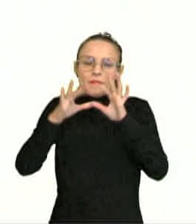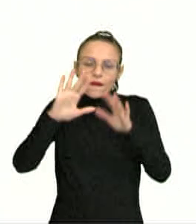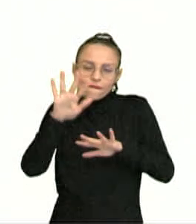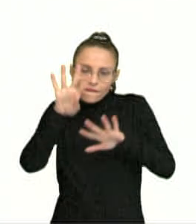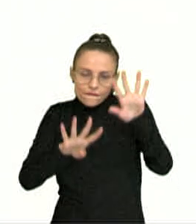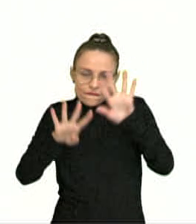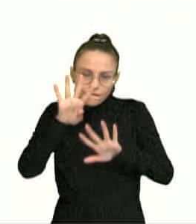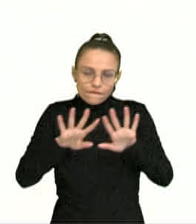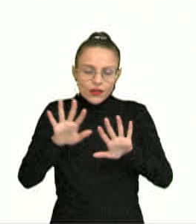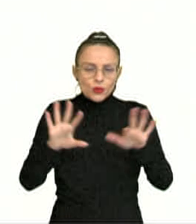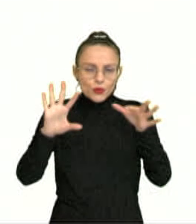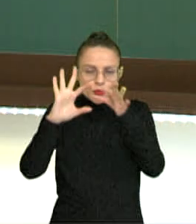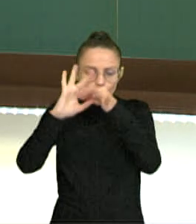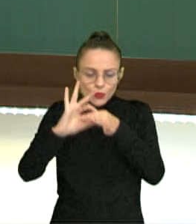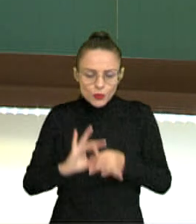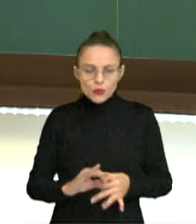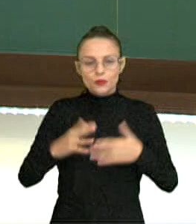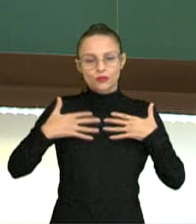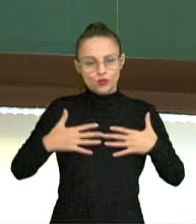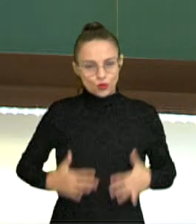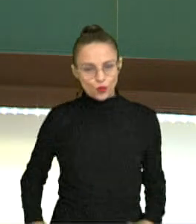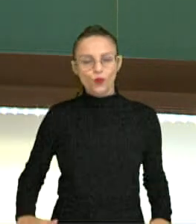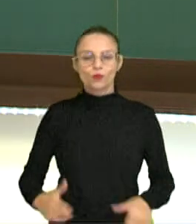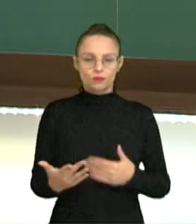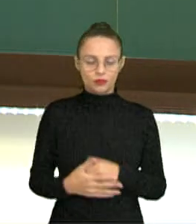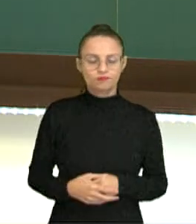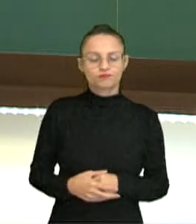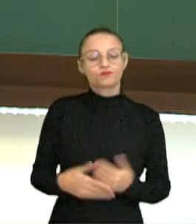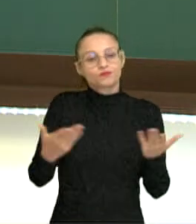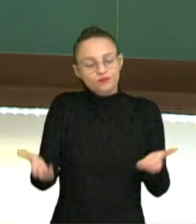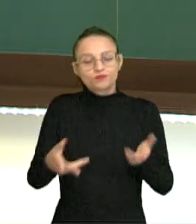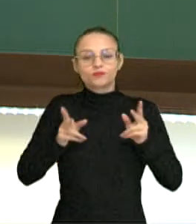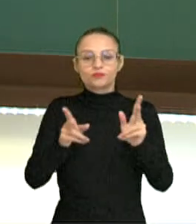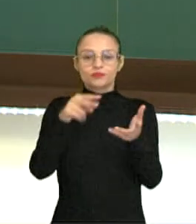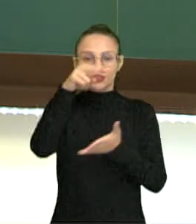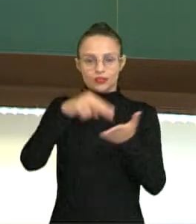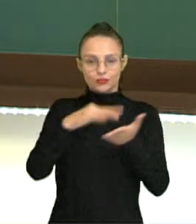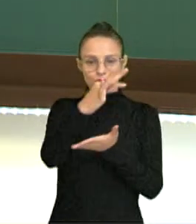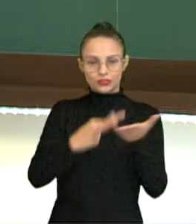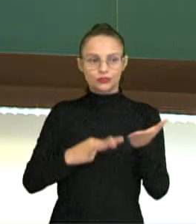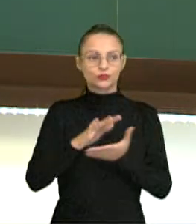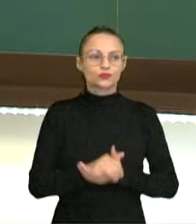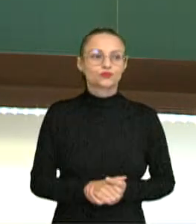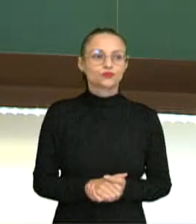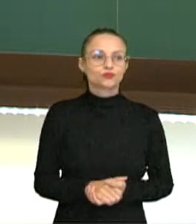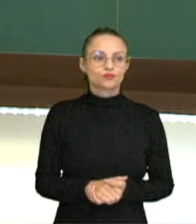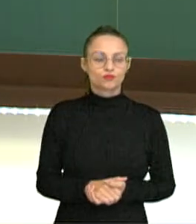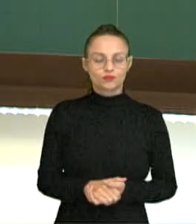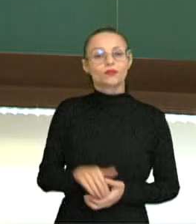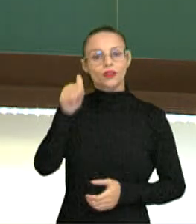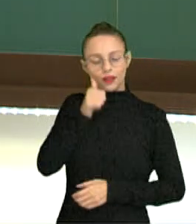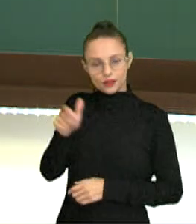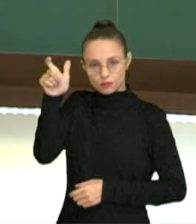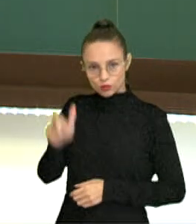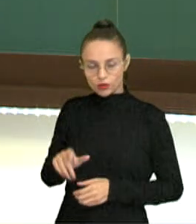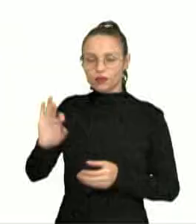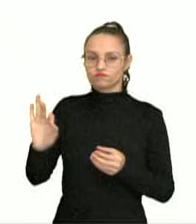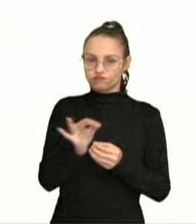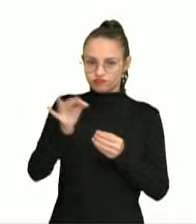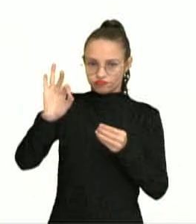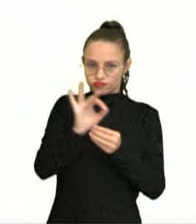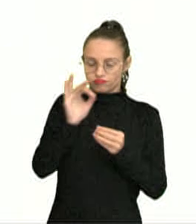Então, estão aqui os argumentos. Seguimos com a leitura do texto. A costureira, que a